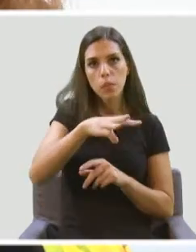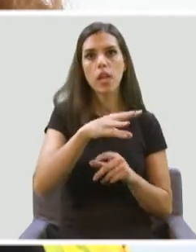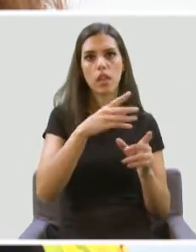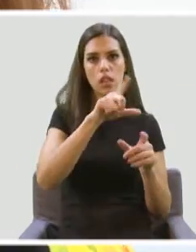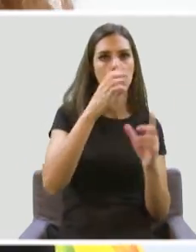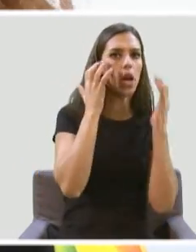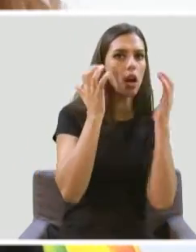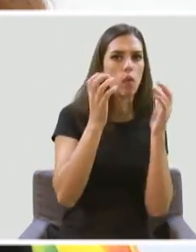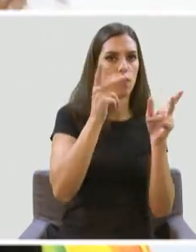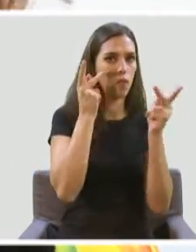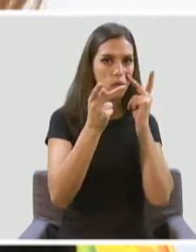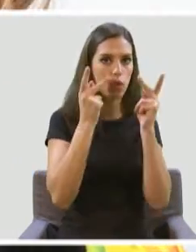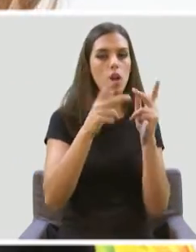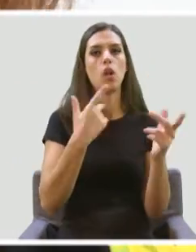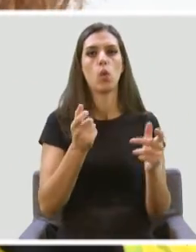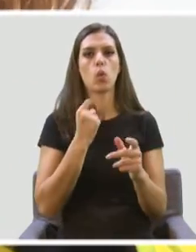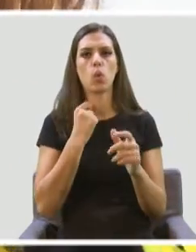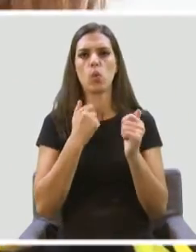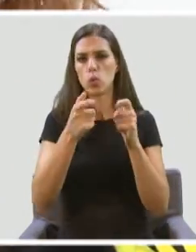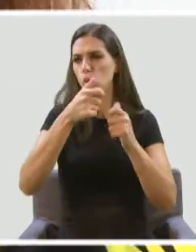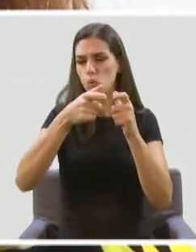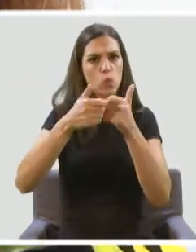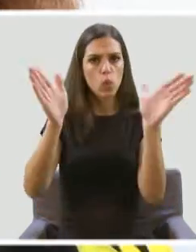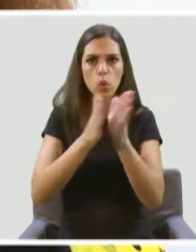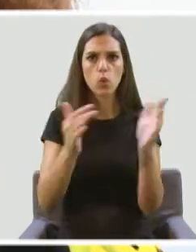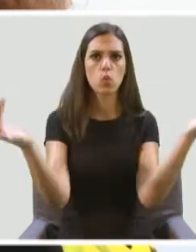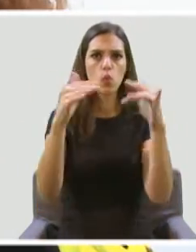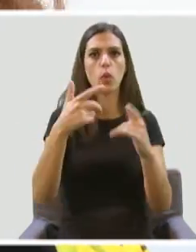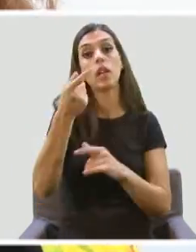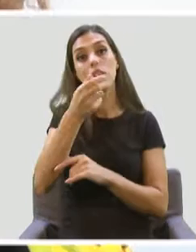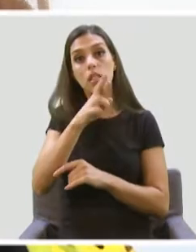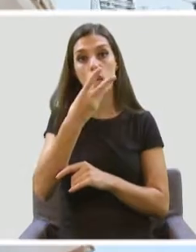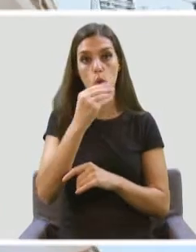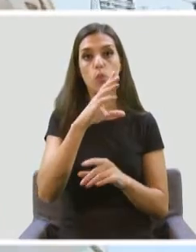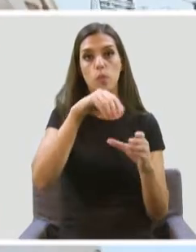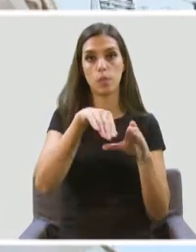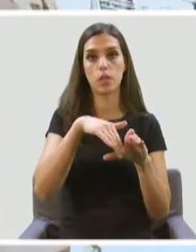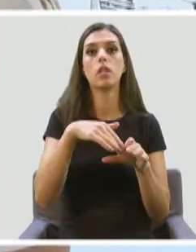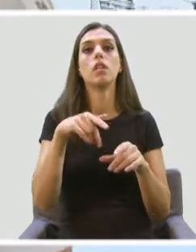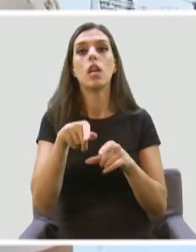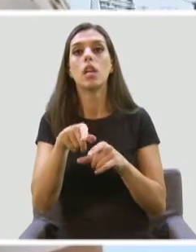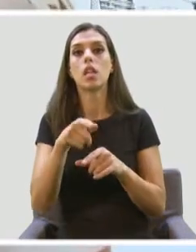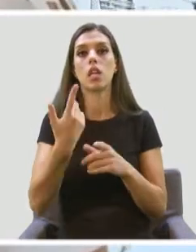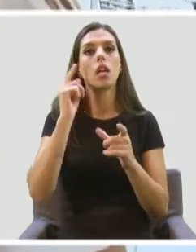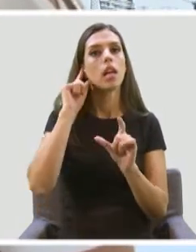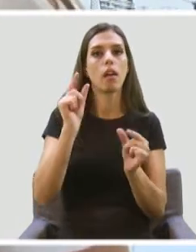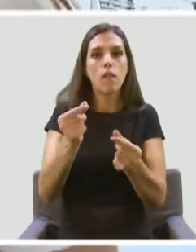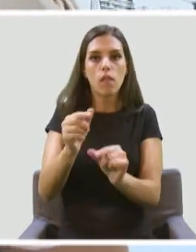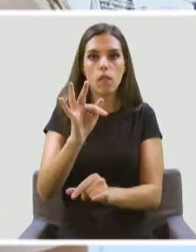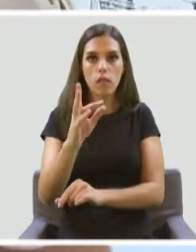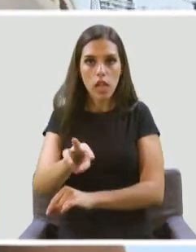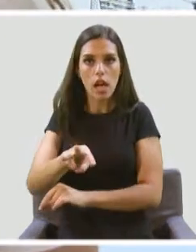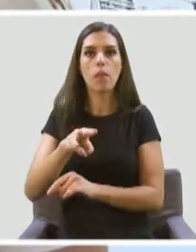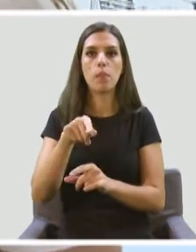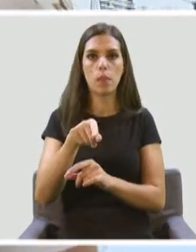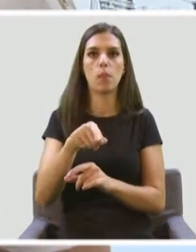bocado da multimédia, nós estamos abertos a todos os cursos, todos os anos, e estamos até abertos a ex-alunos. A ESCS FM é uma rádio online. Nós